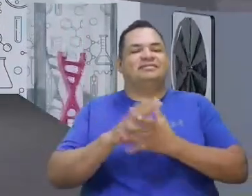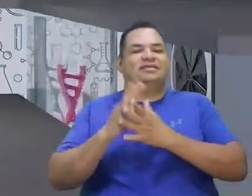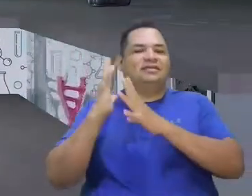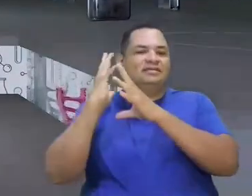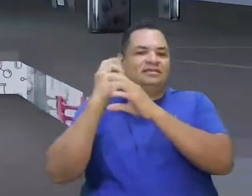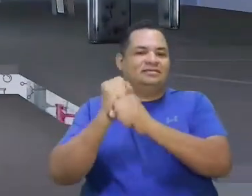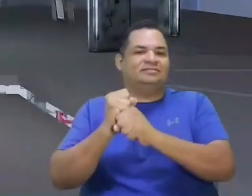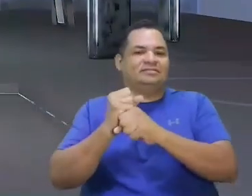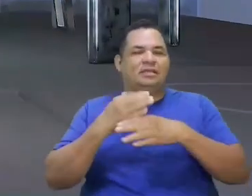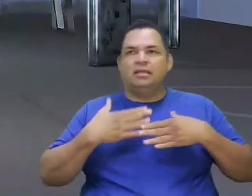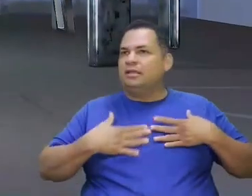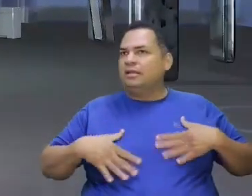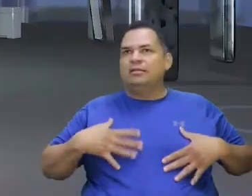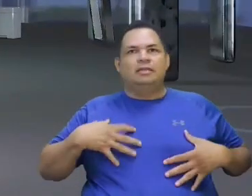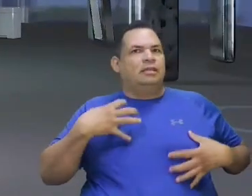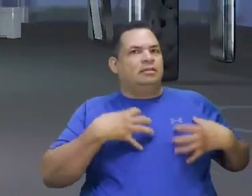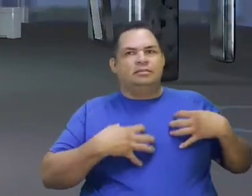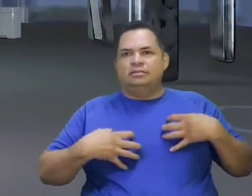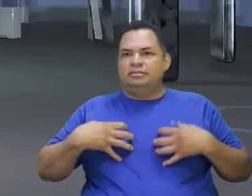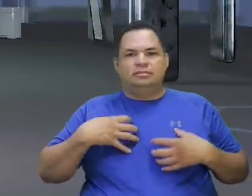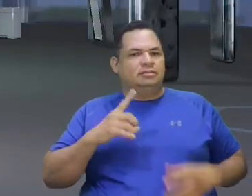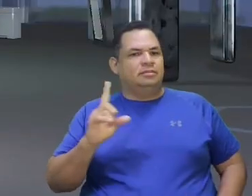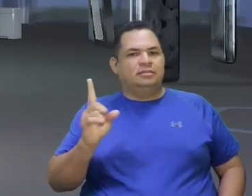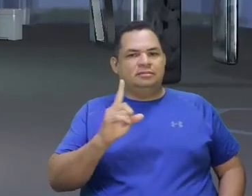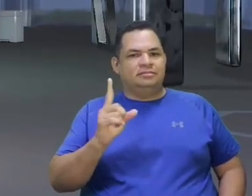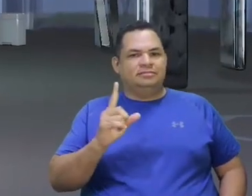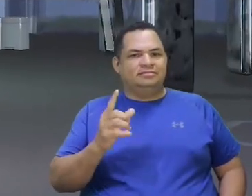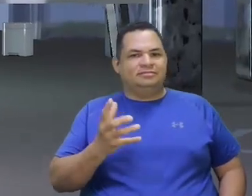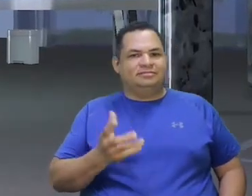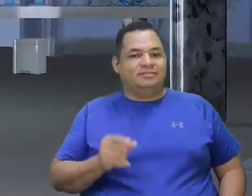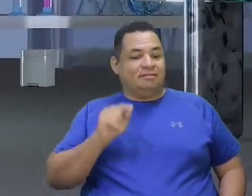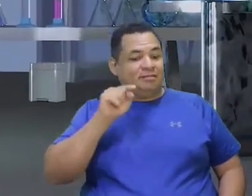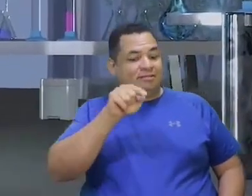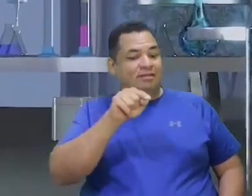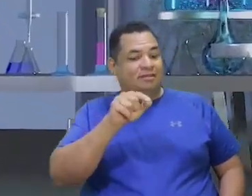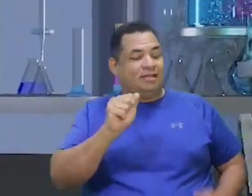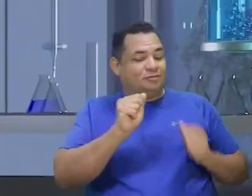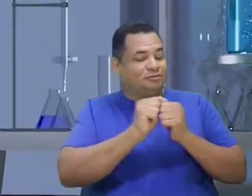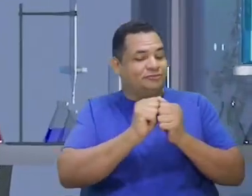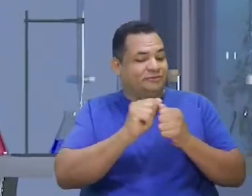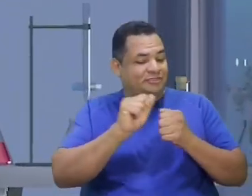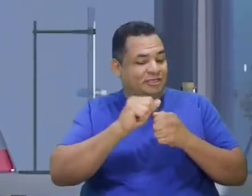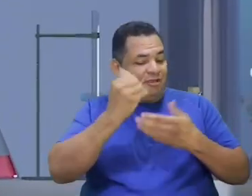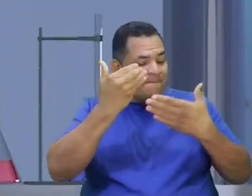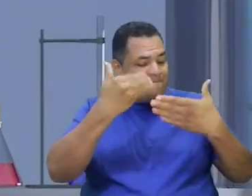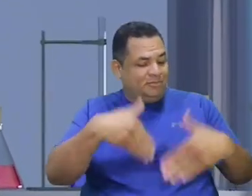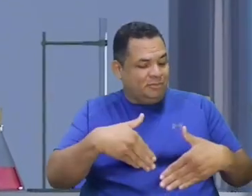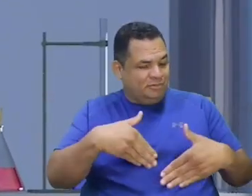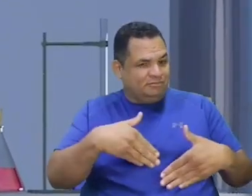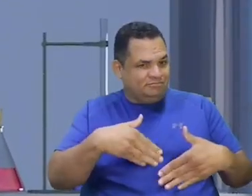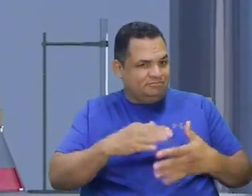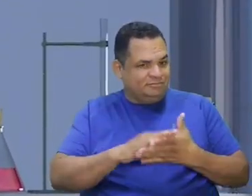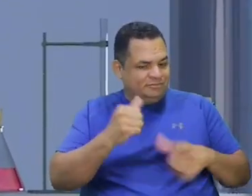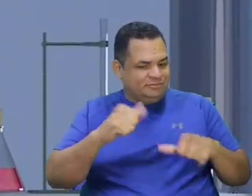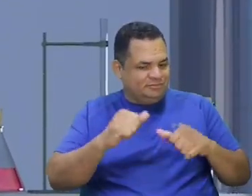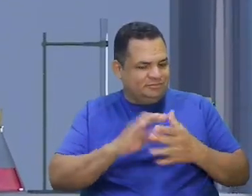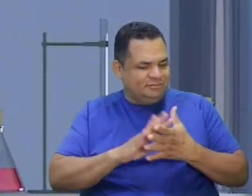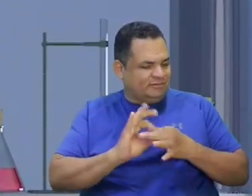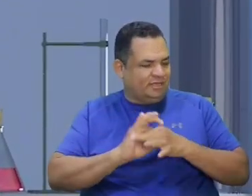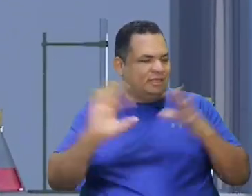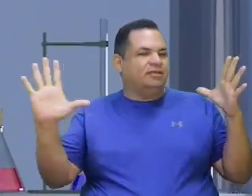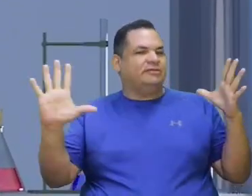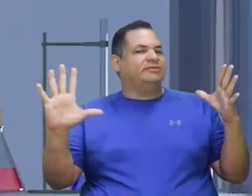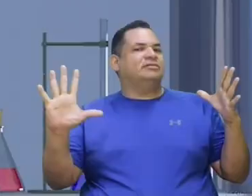calmos. Não se desespere. Eu queria estar aí, que eu ia fazer logo a prova, que aí a gente já fazia a avaliação sobre esses conteúdos, já se livrava